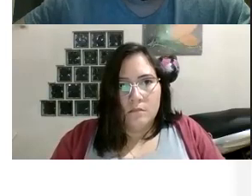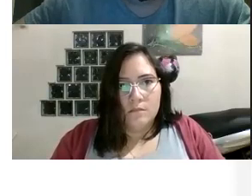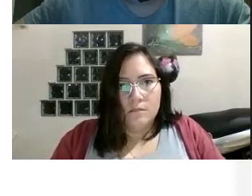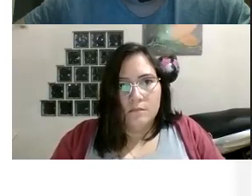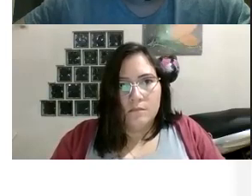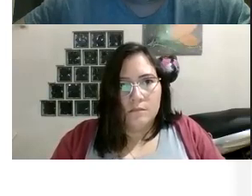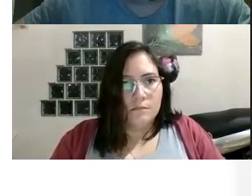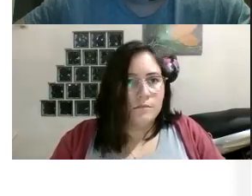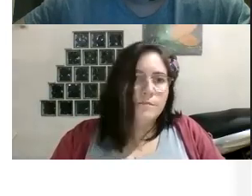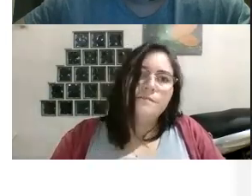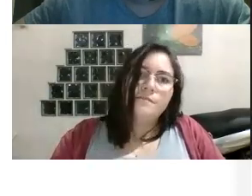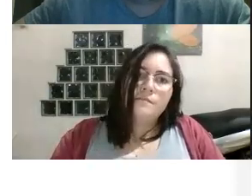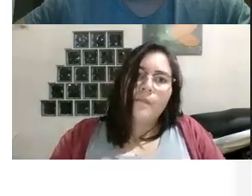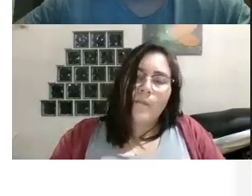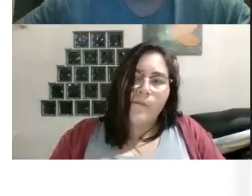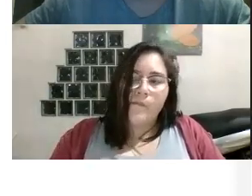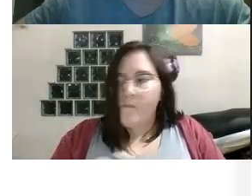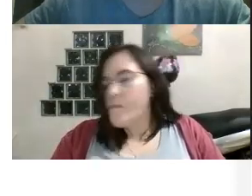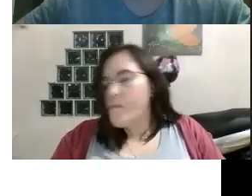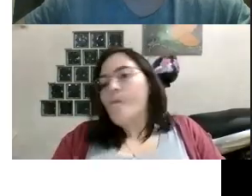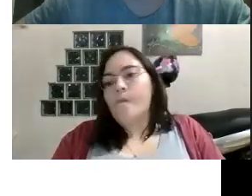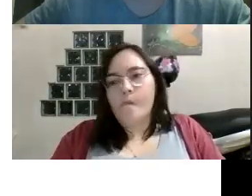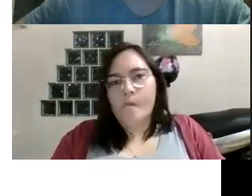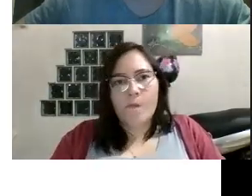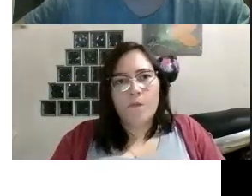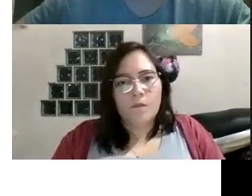aqui. Vamos ver se eu consigo fazer por aqui.